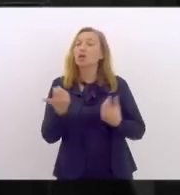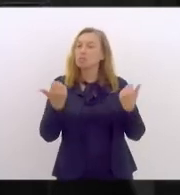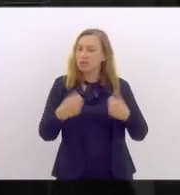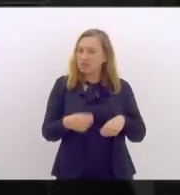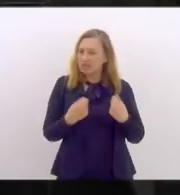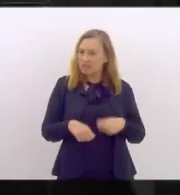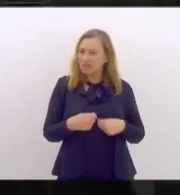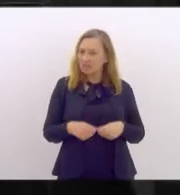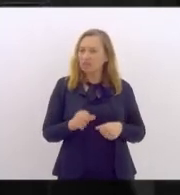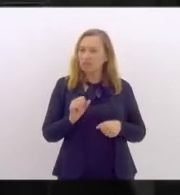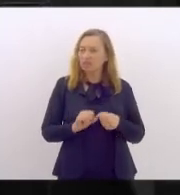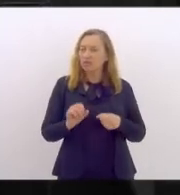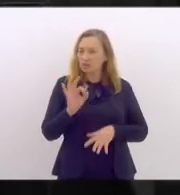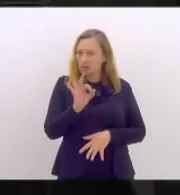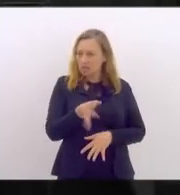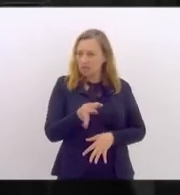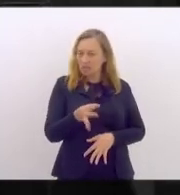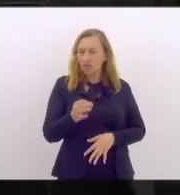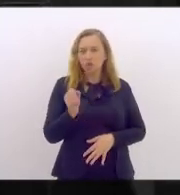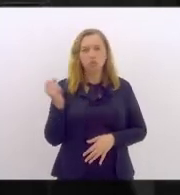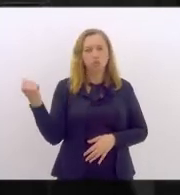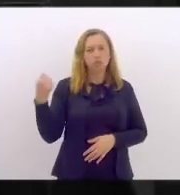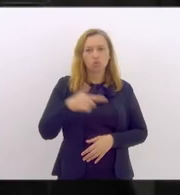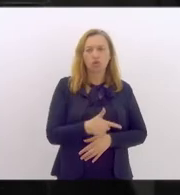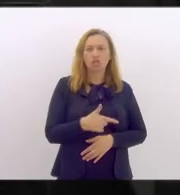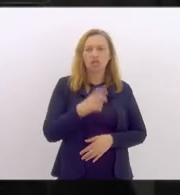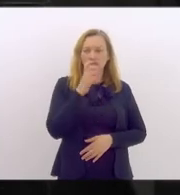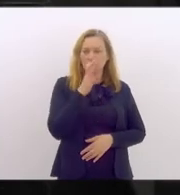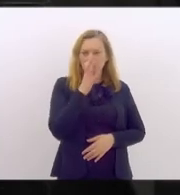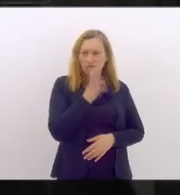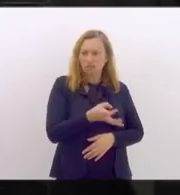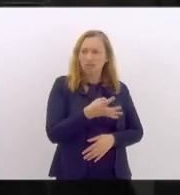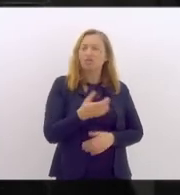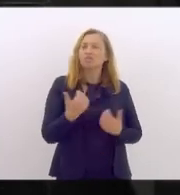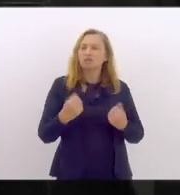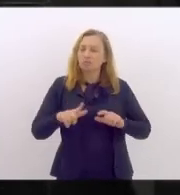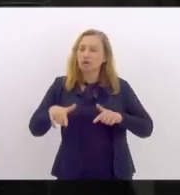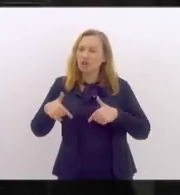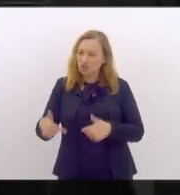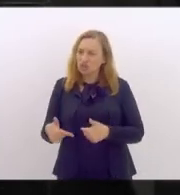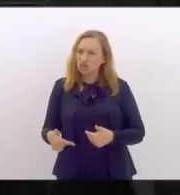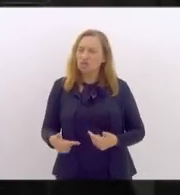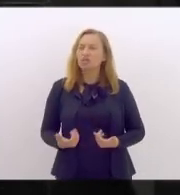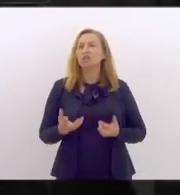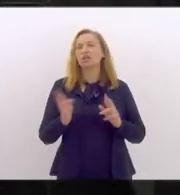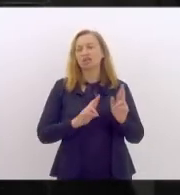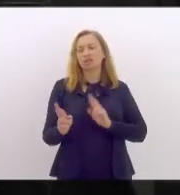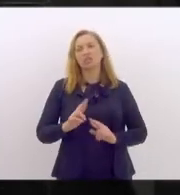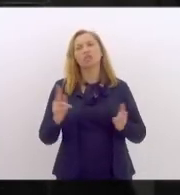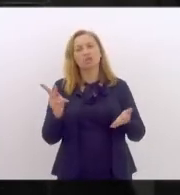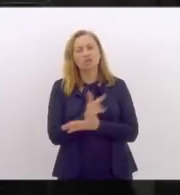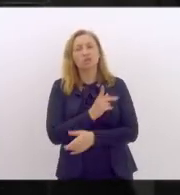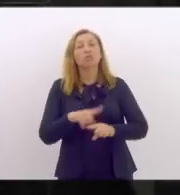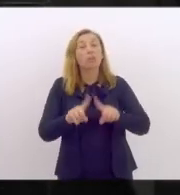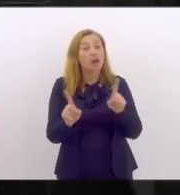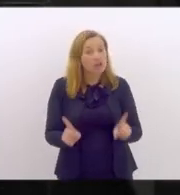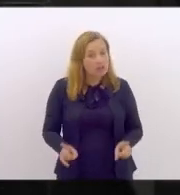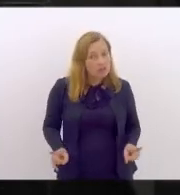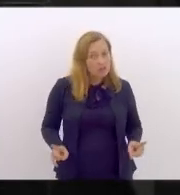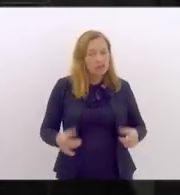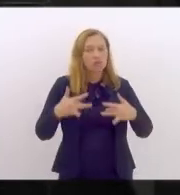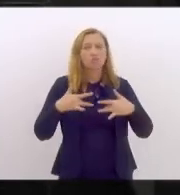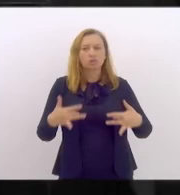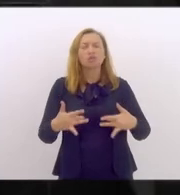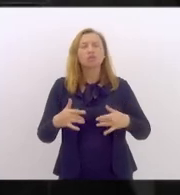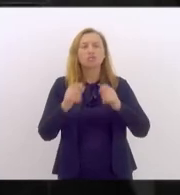fazer algo mais concreto do que denunciar nós vamos tomar providências formais em relação a esse episódio mas me